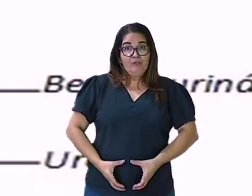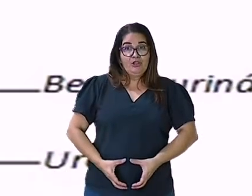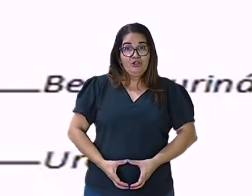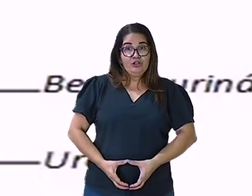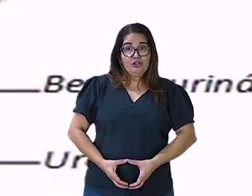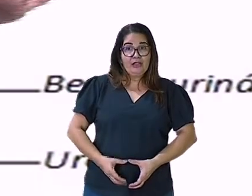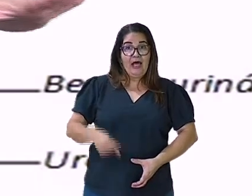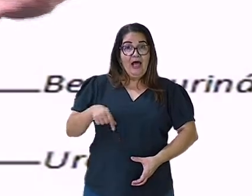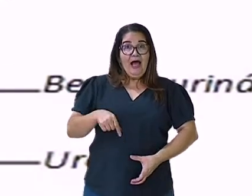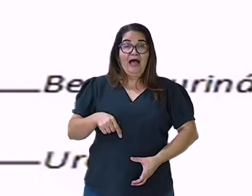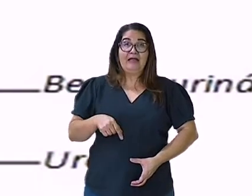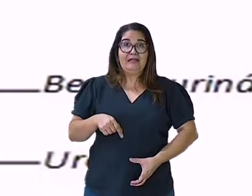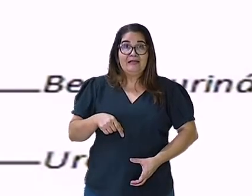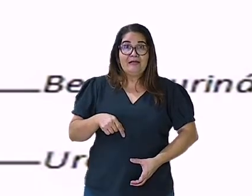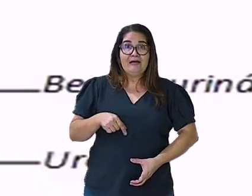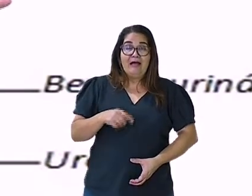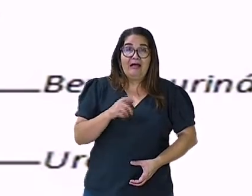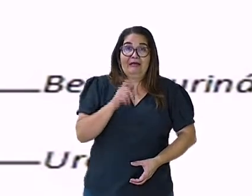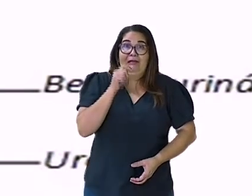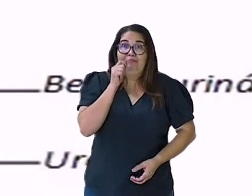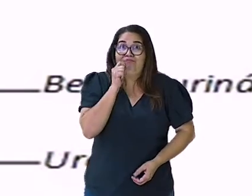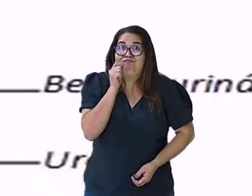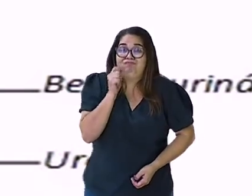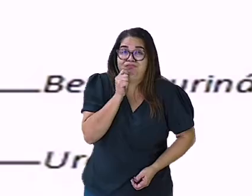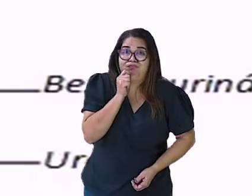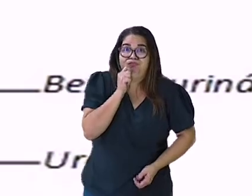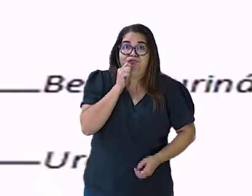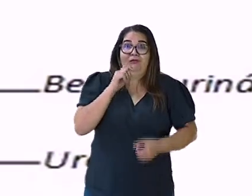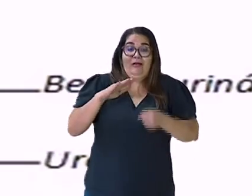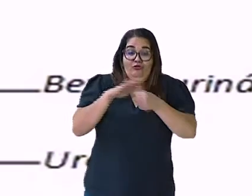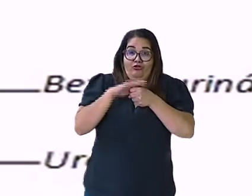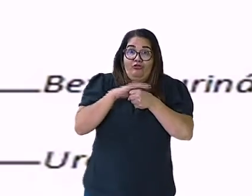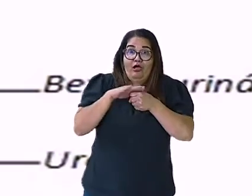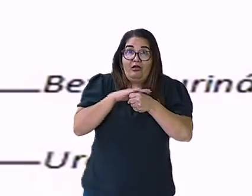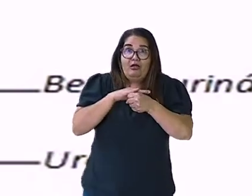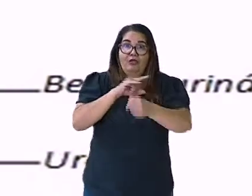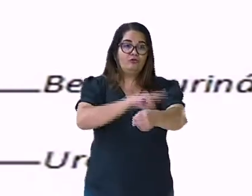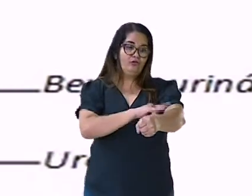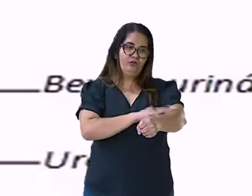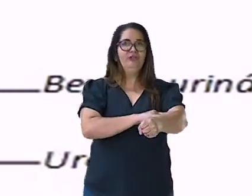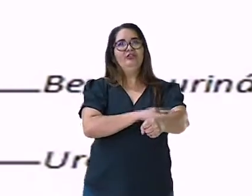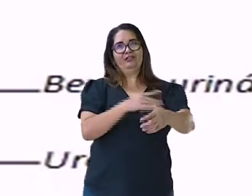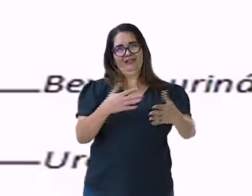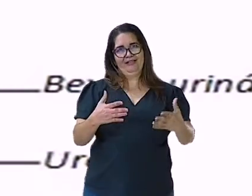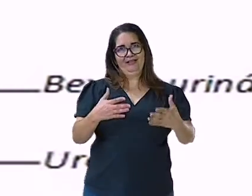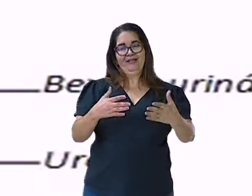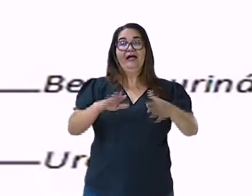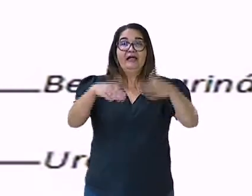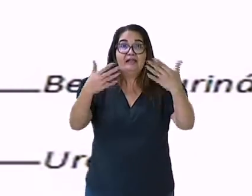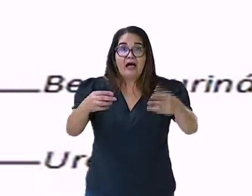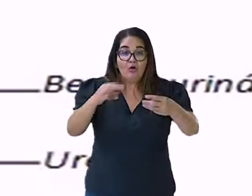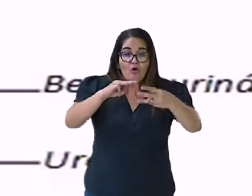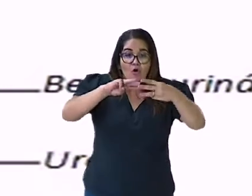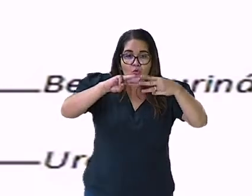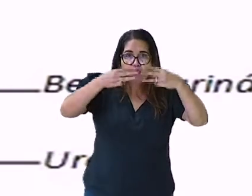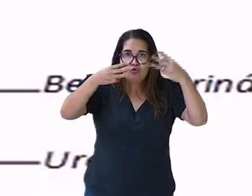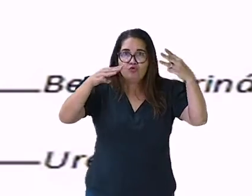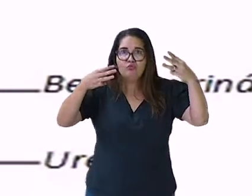já não aguenta mais segurar, o armazenamento está aproximadamente